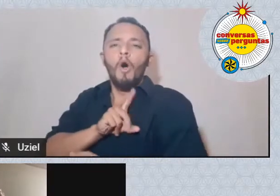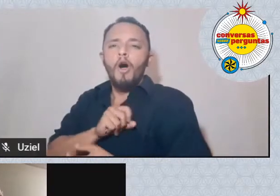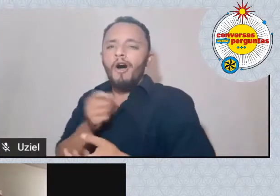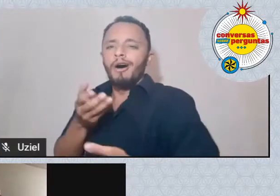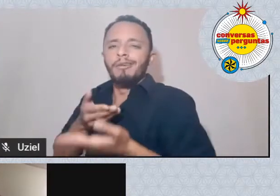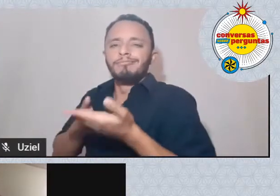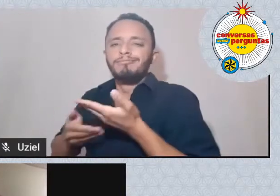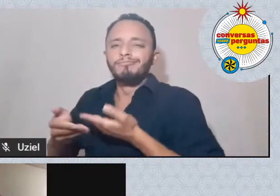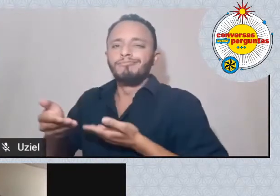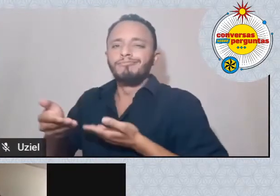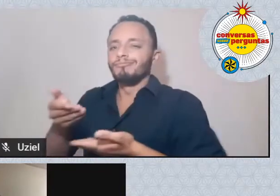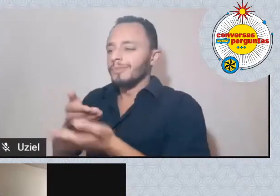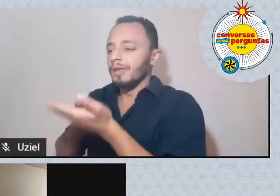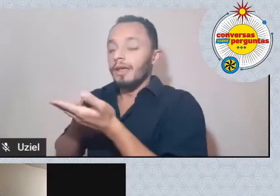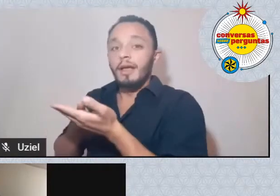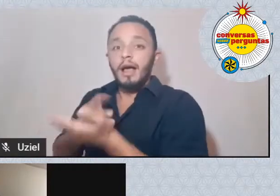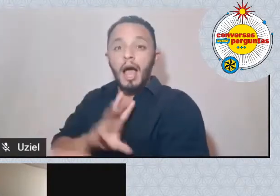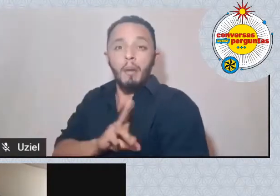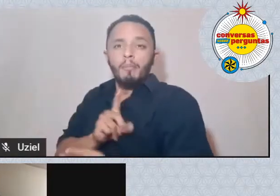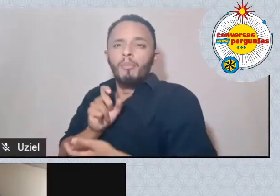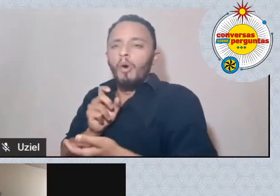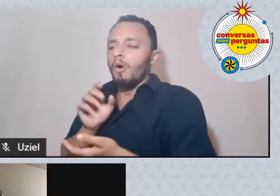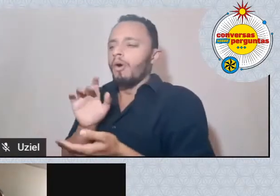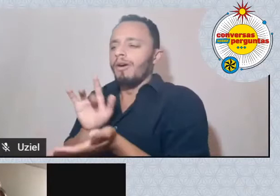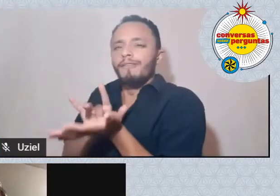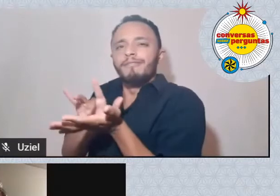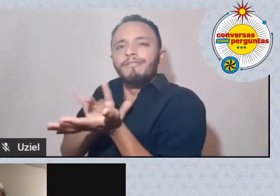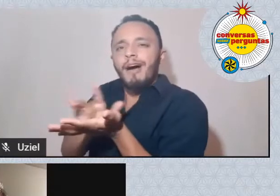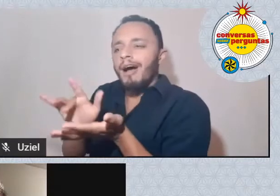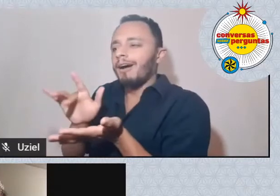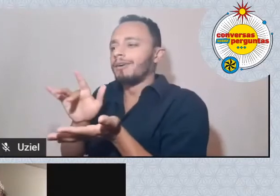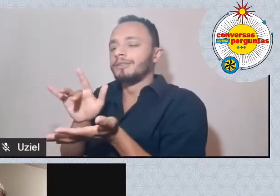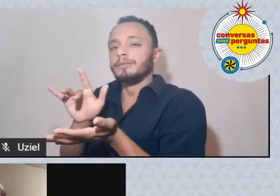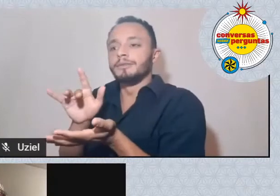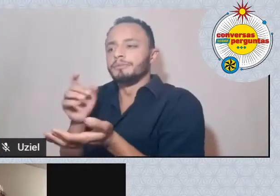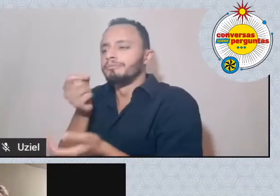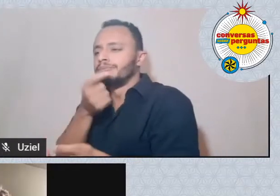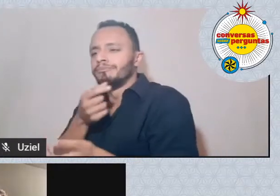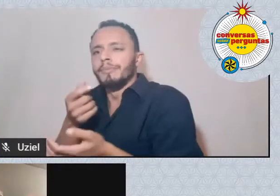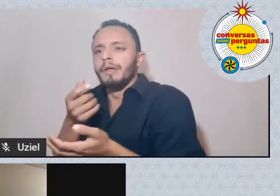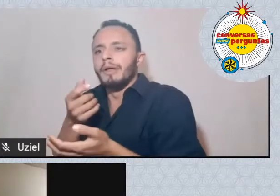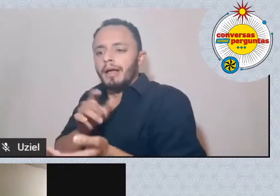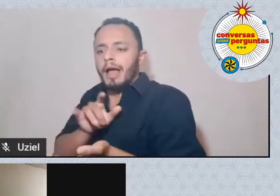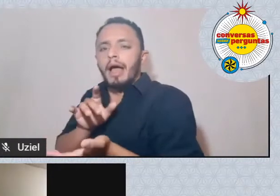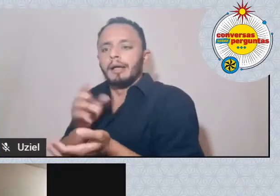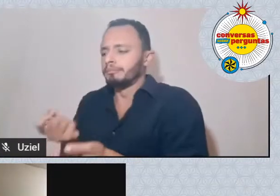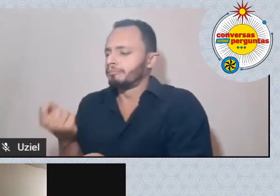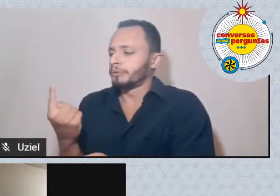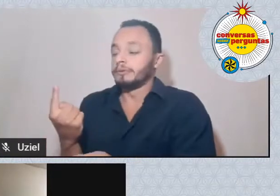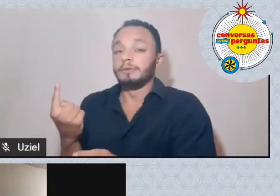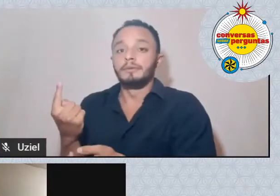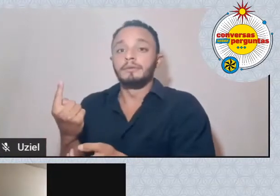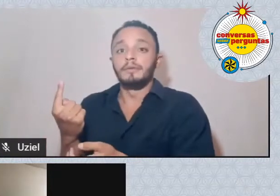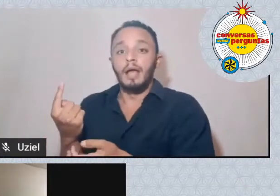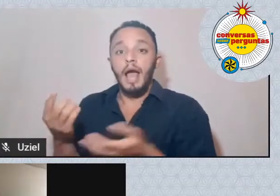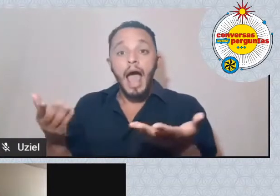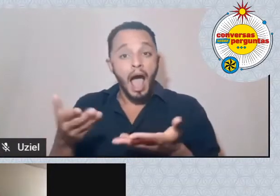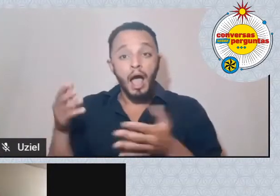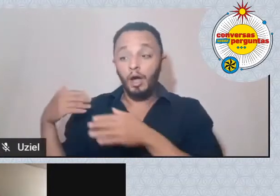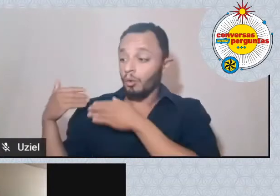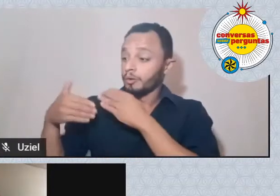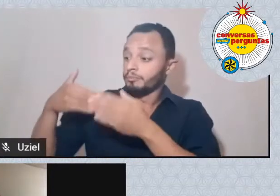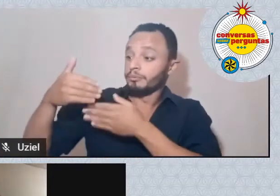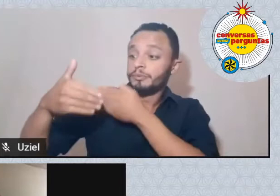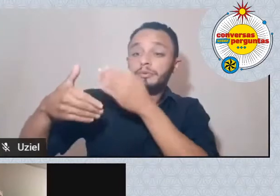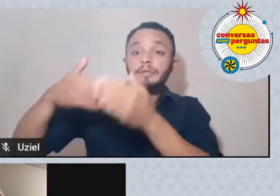contada, semidita. Bom, de 40 a 50 anos para cá, a gente desaprendeu a pensar o sofrimento